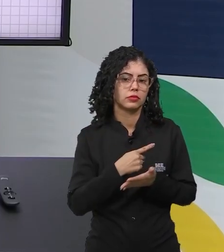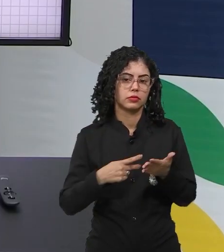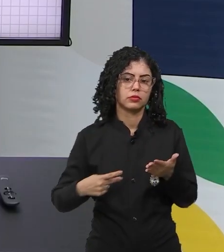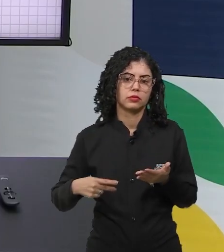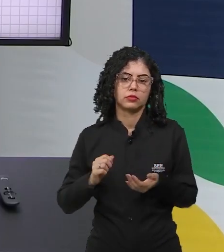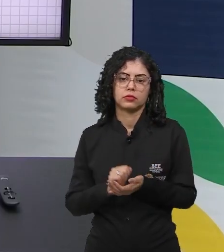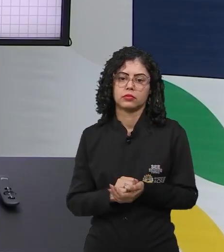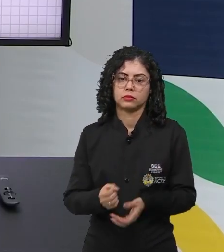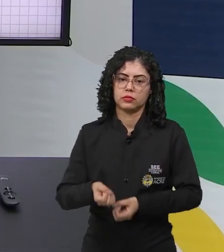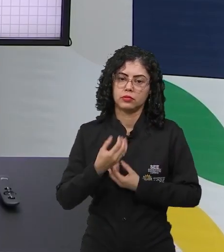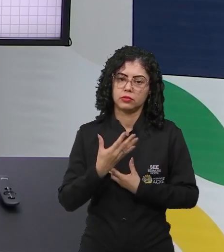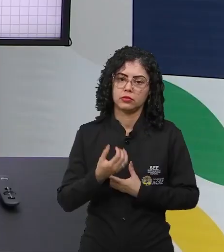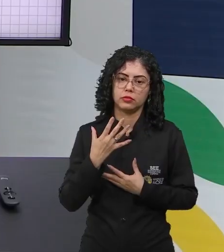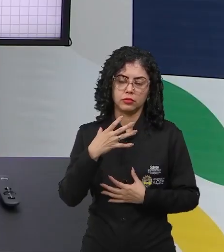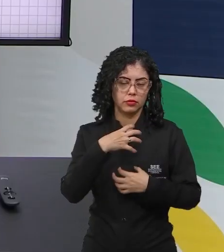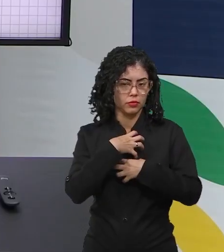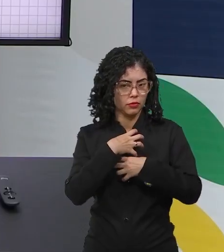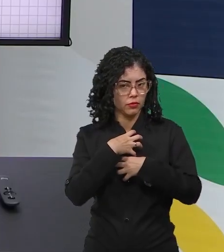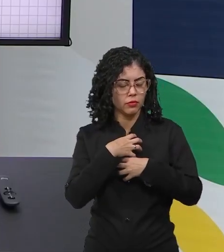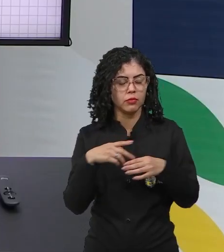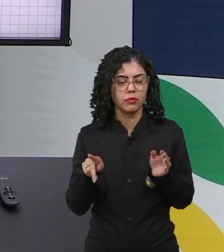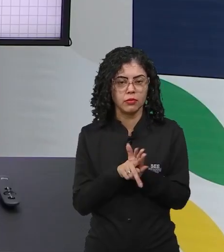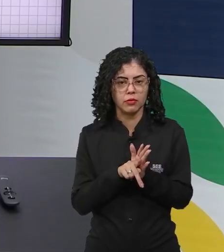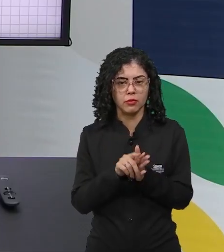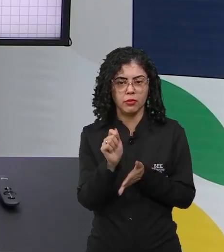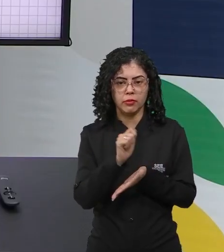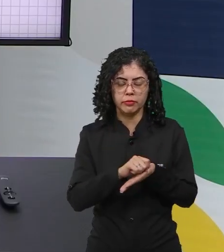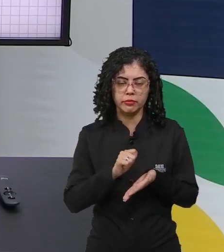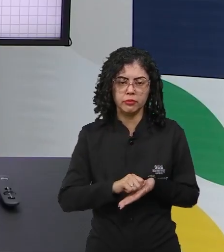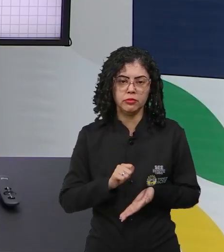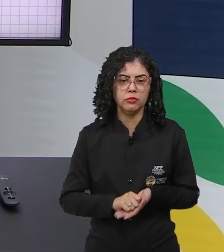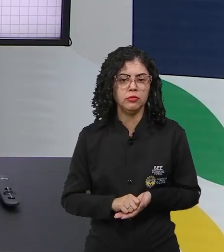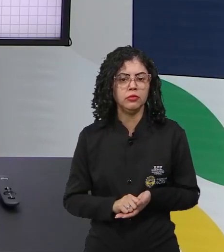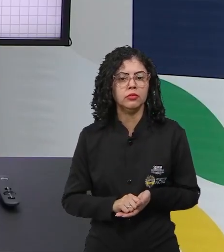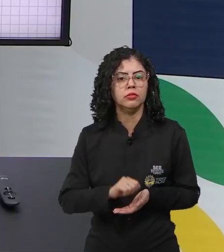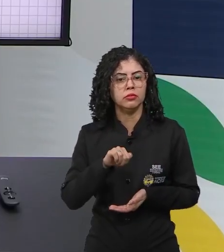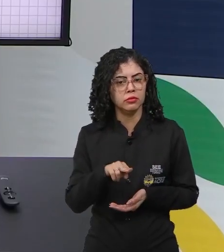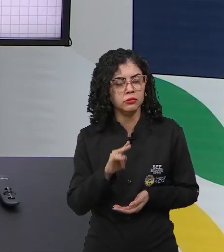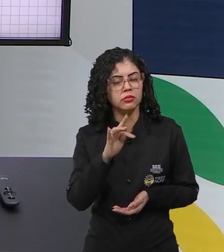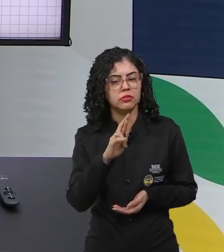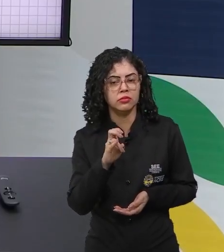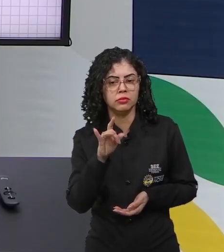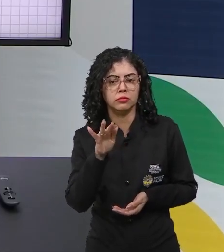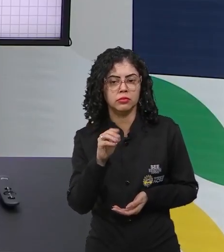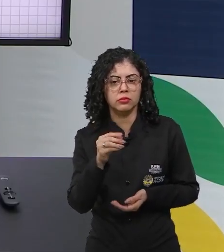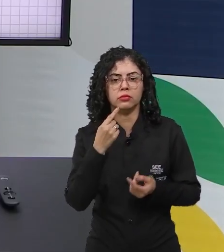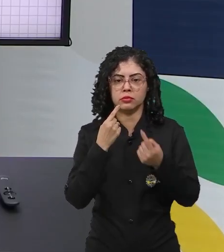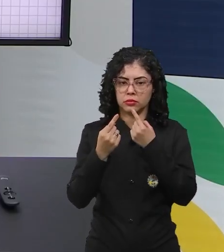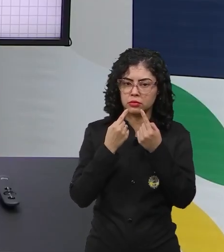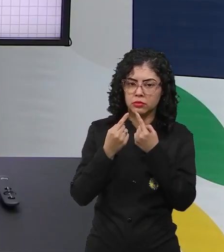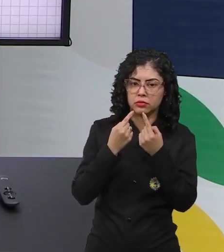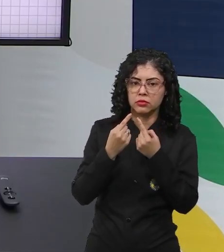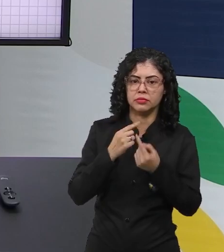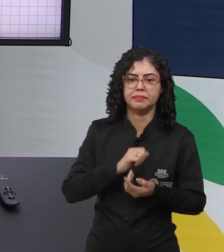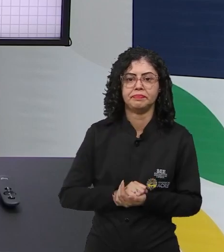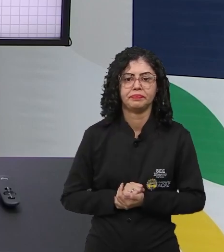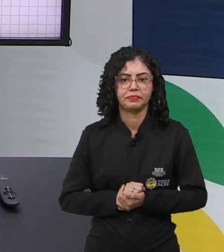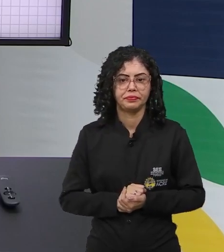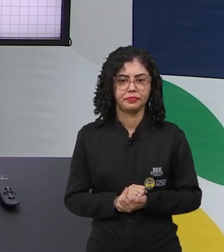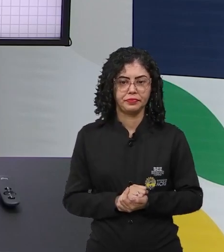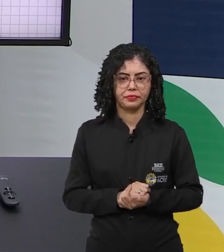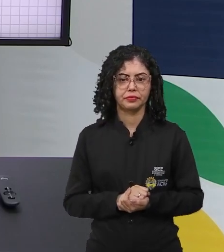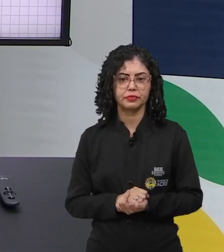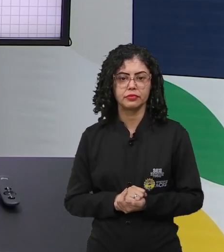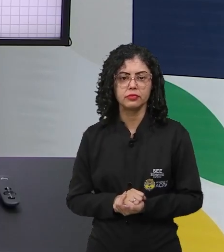que coloca o seu sentimento. Então, enunciador nada mais é essa pessoa que comunica ou